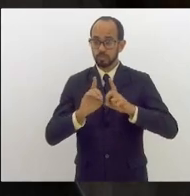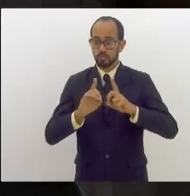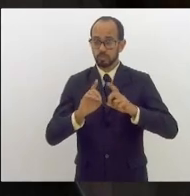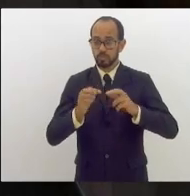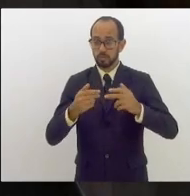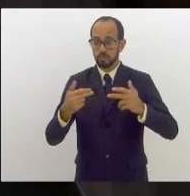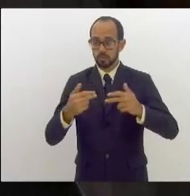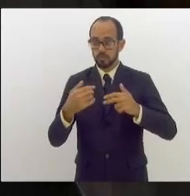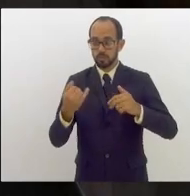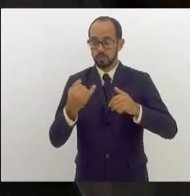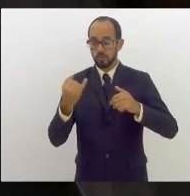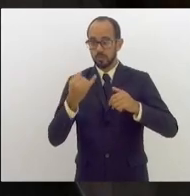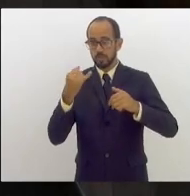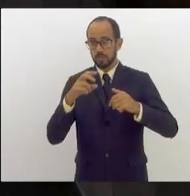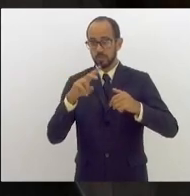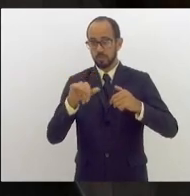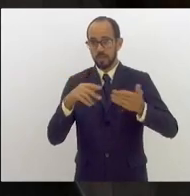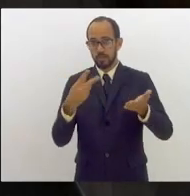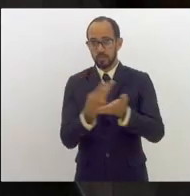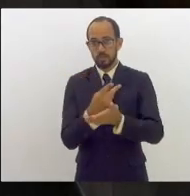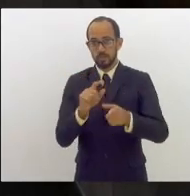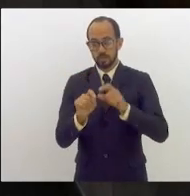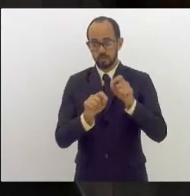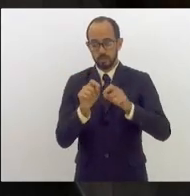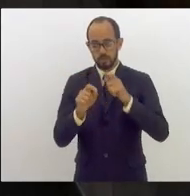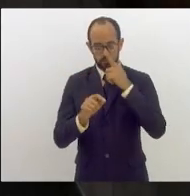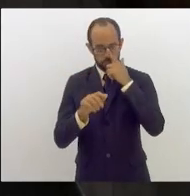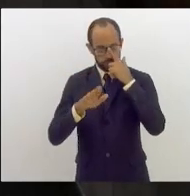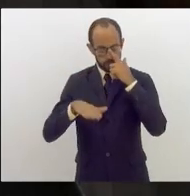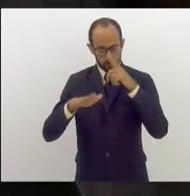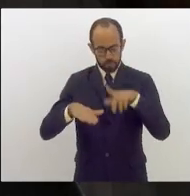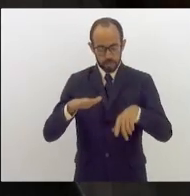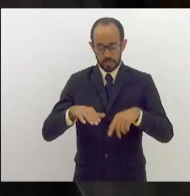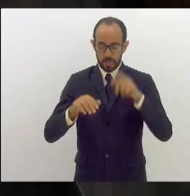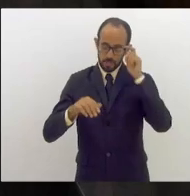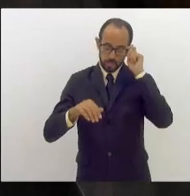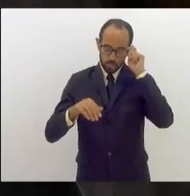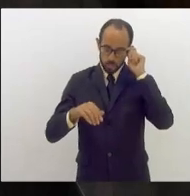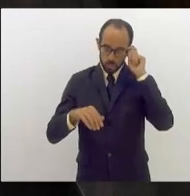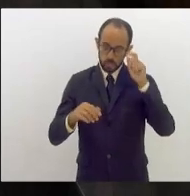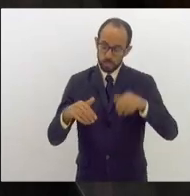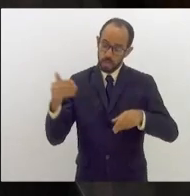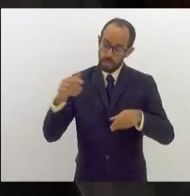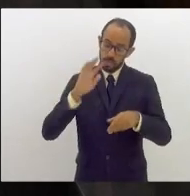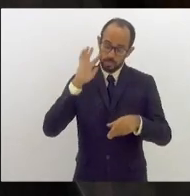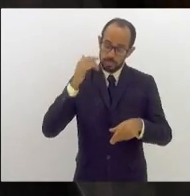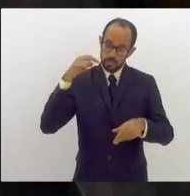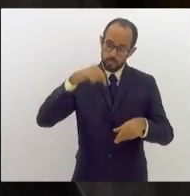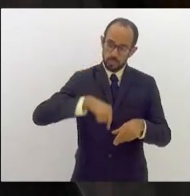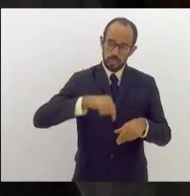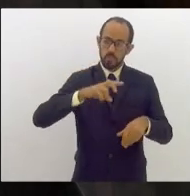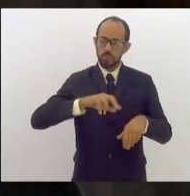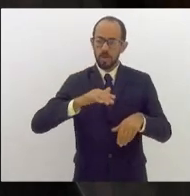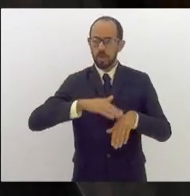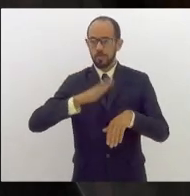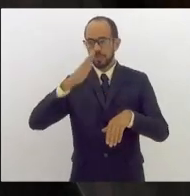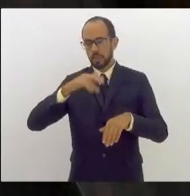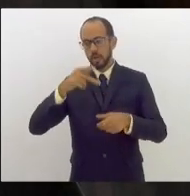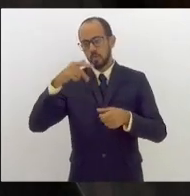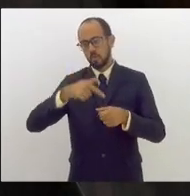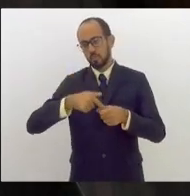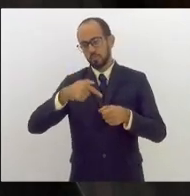é relevante que vai encejar dependendo do rumo que tome aqui na casa vai ensejar o aumento do combustível